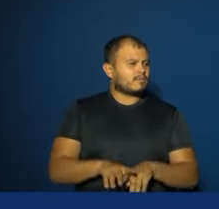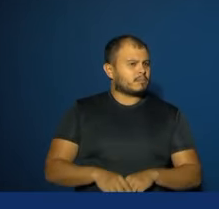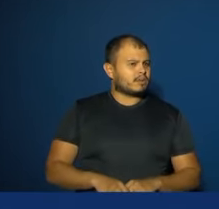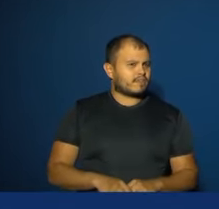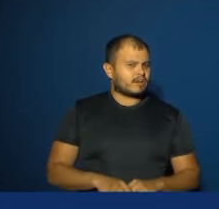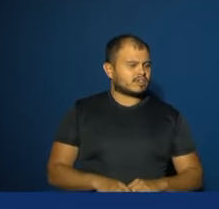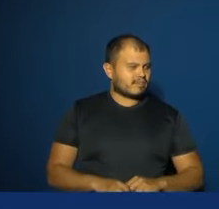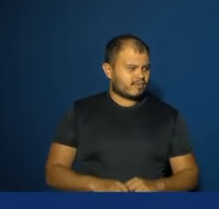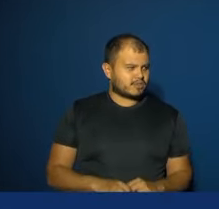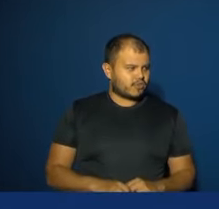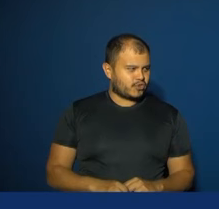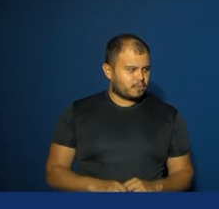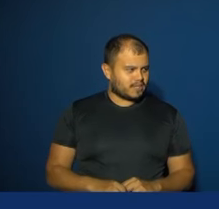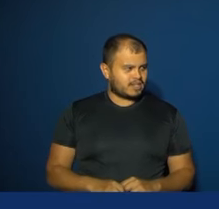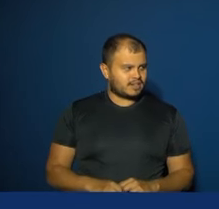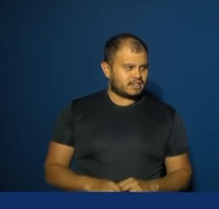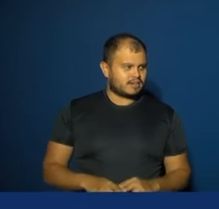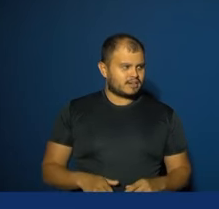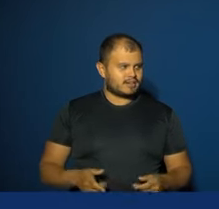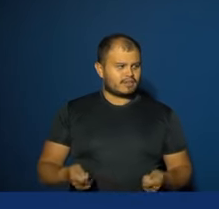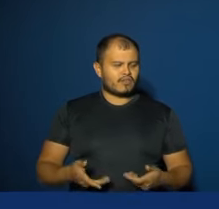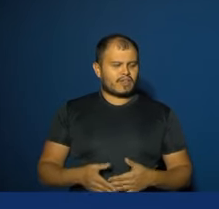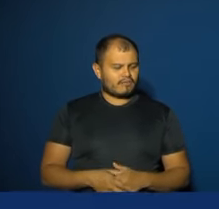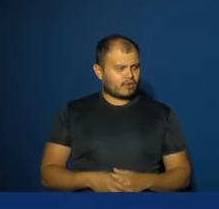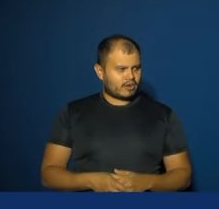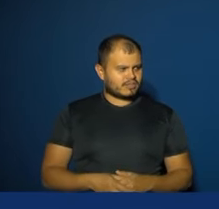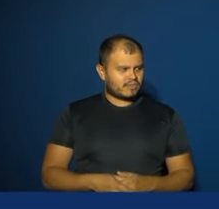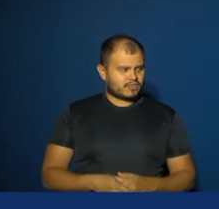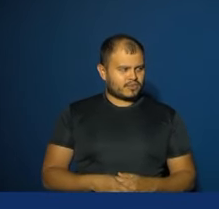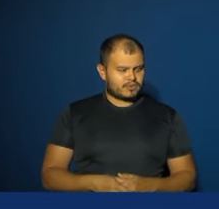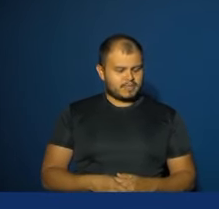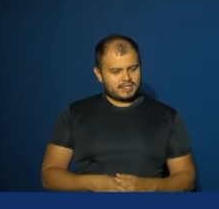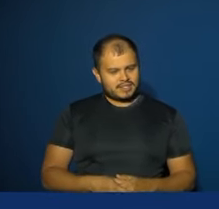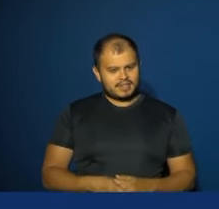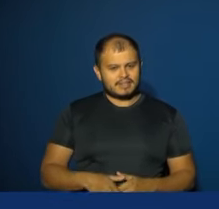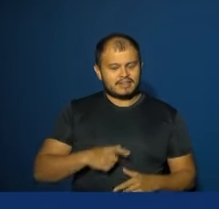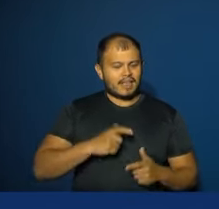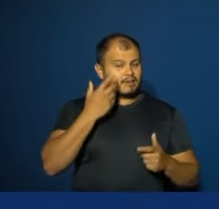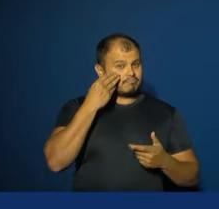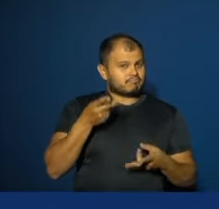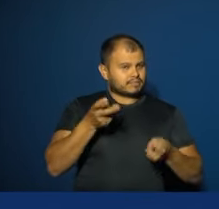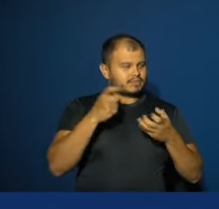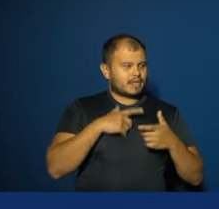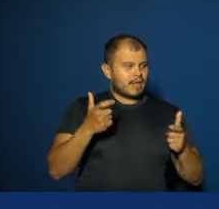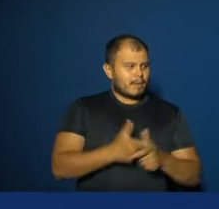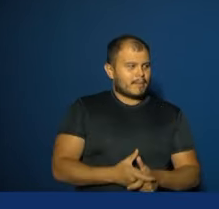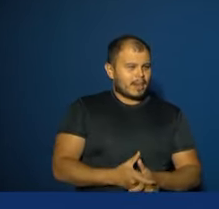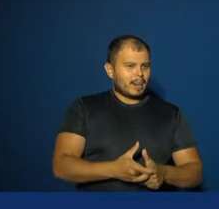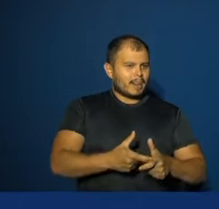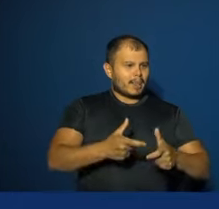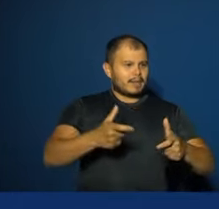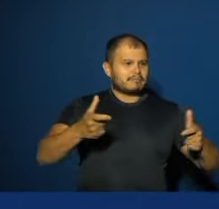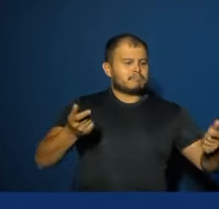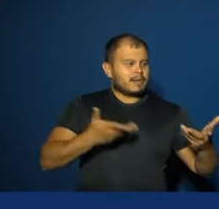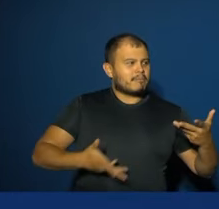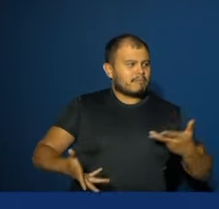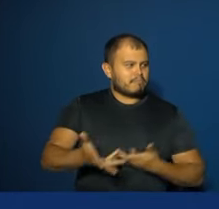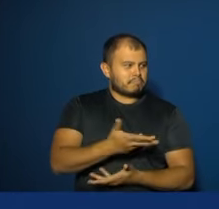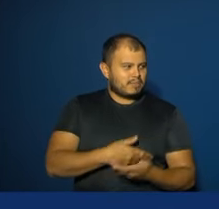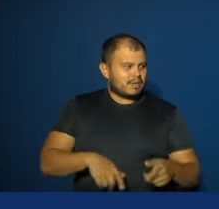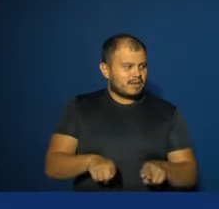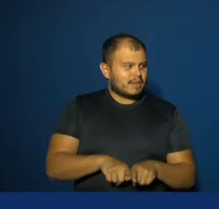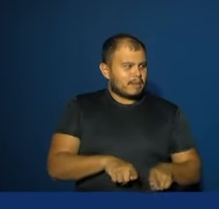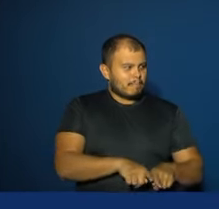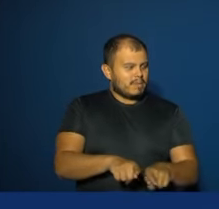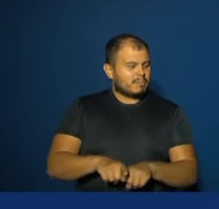desafios, desafios, por exemplo, de ordem de estabilidade do sistema, porque o grande crescimento de GC, de geração centralizada,